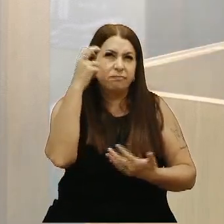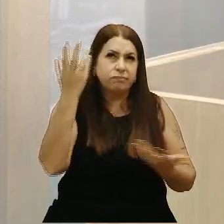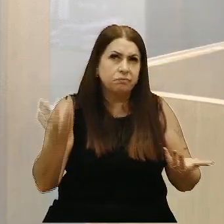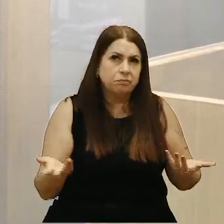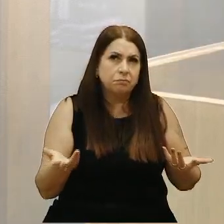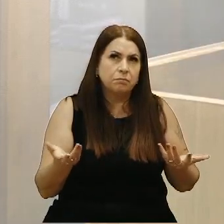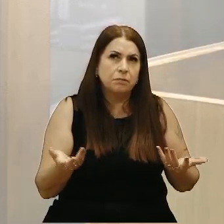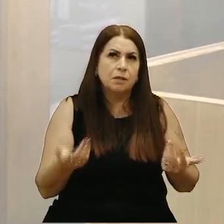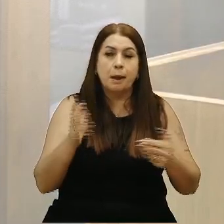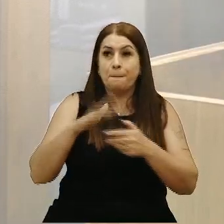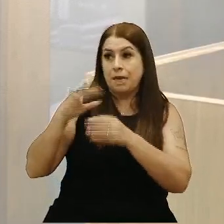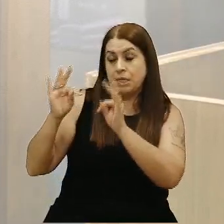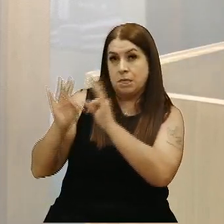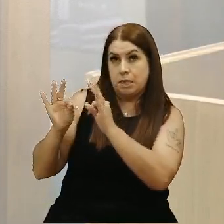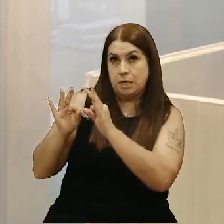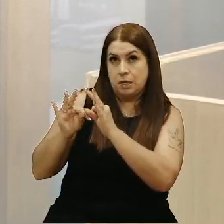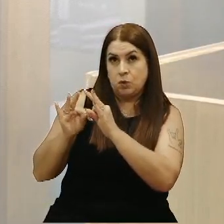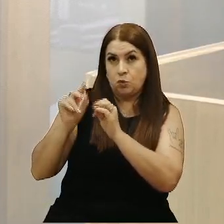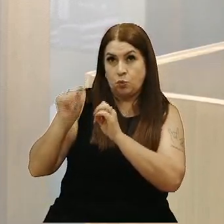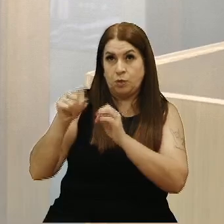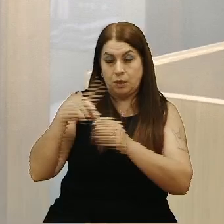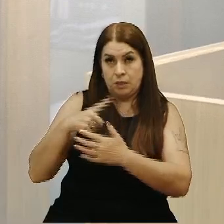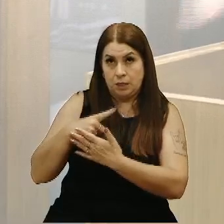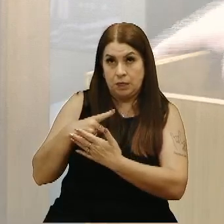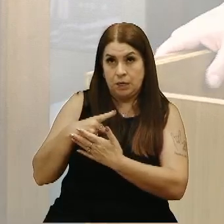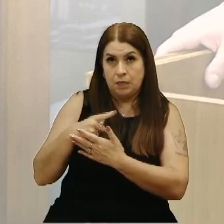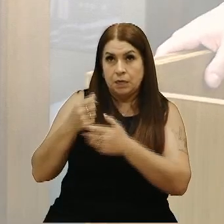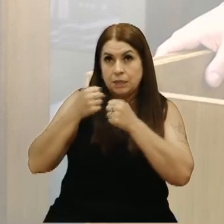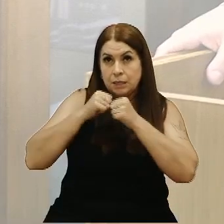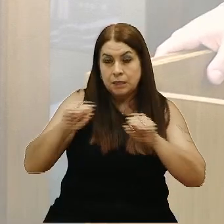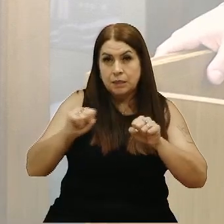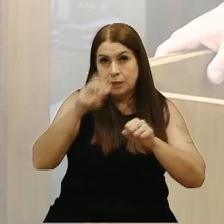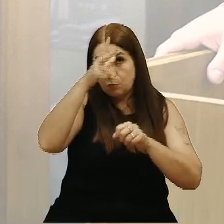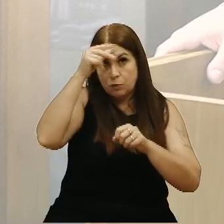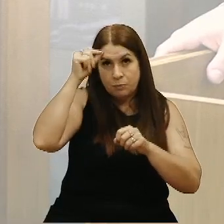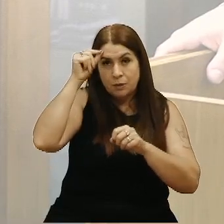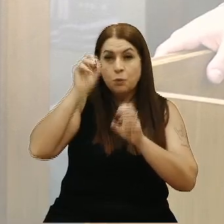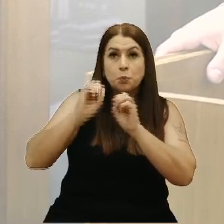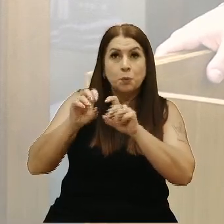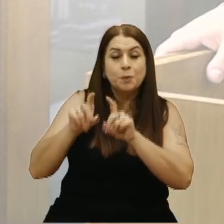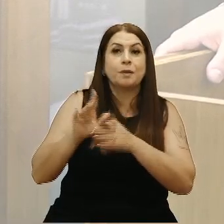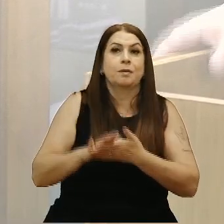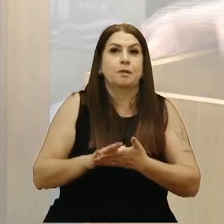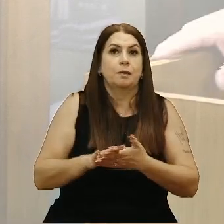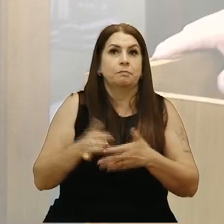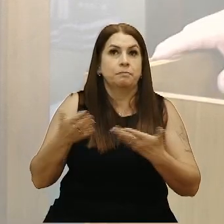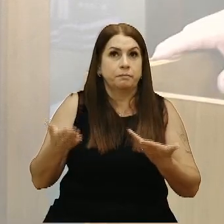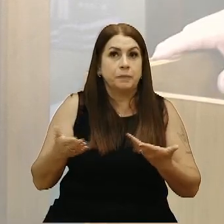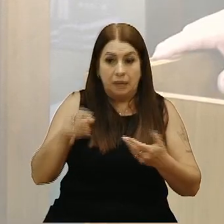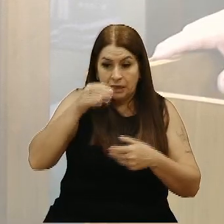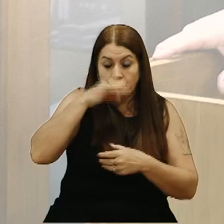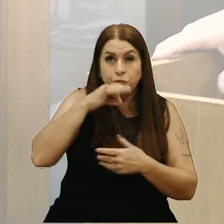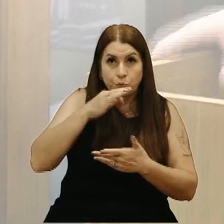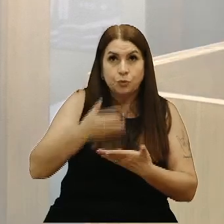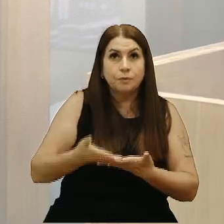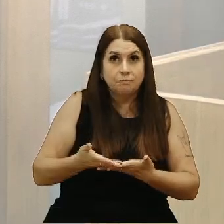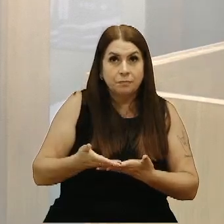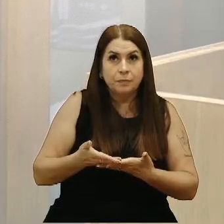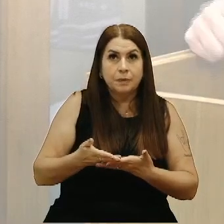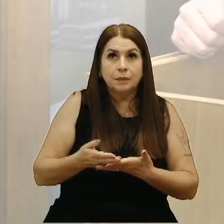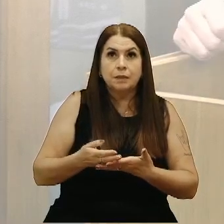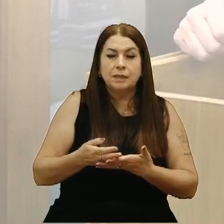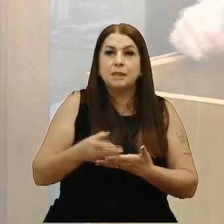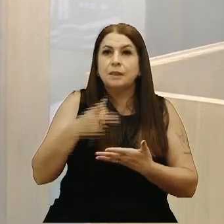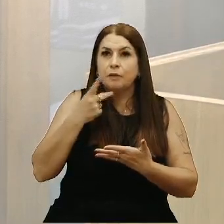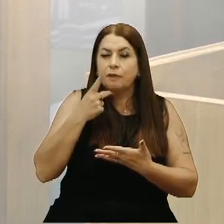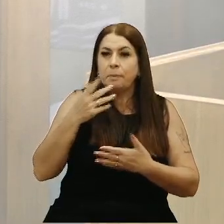Agora, mais técnico do que se tem na Secretaria Municipal de Educação de Caxias do Sul, e aqui eu puxo um